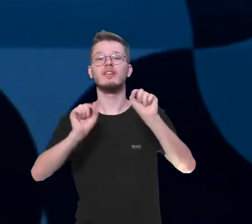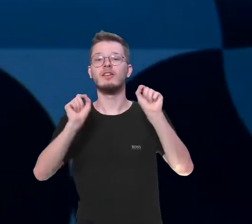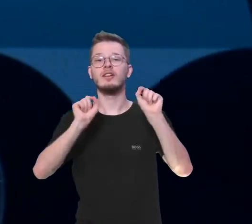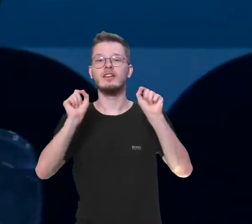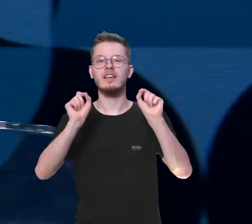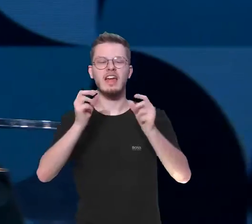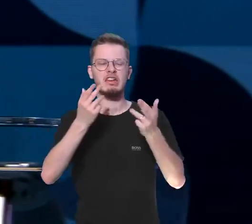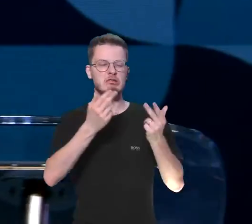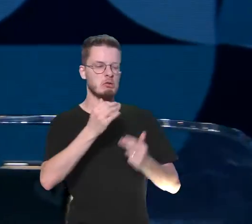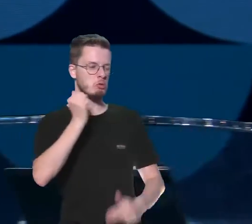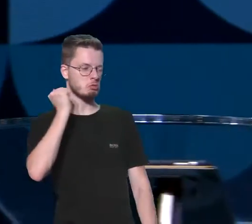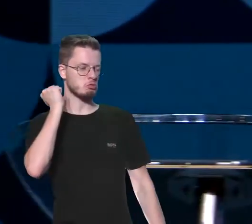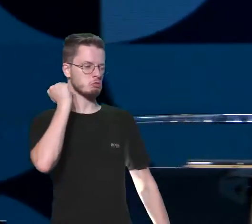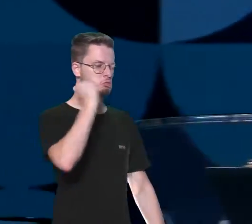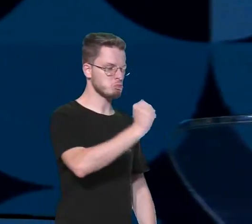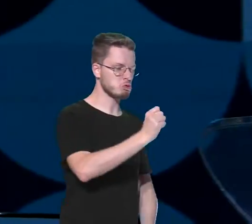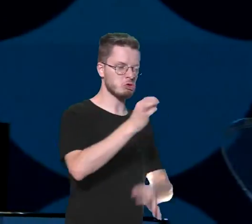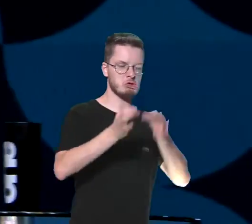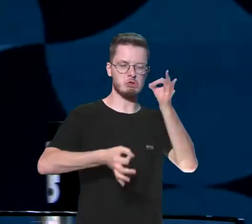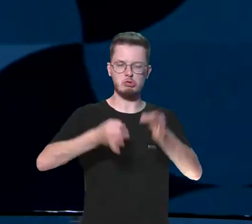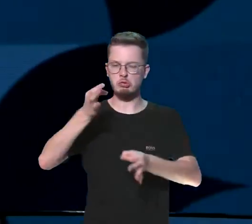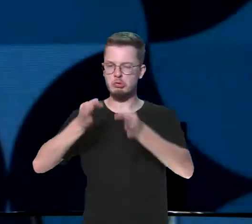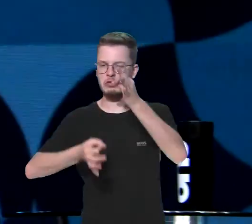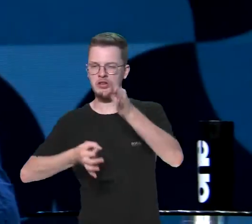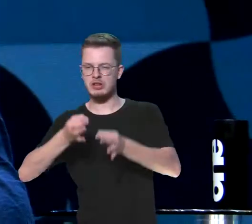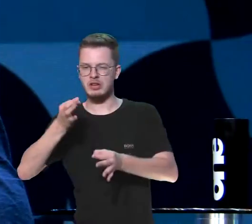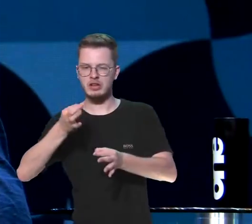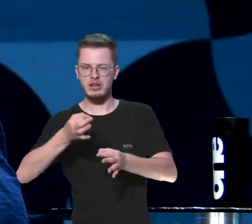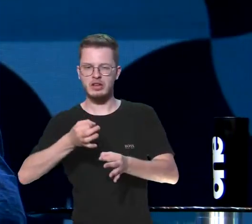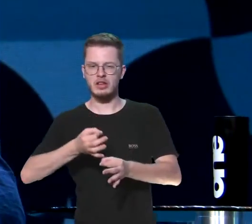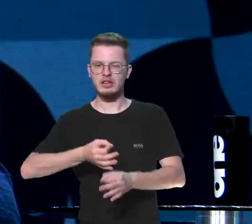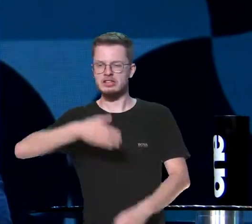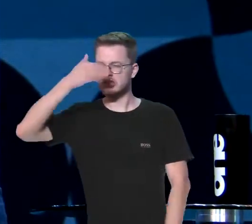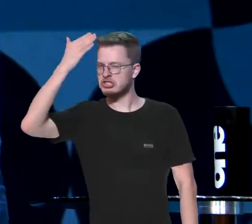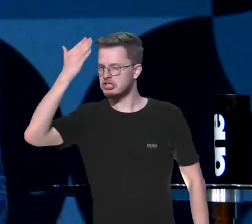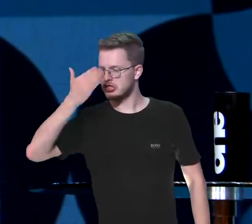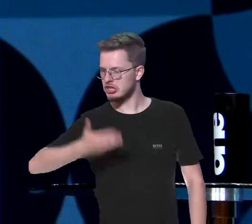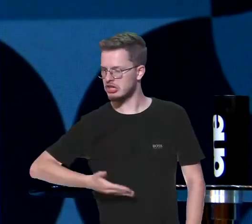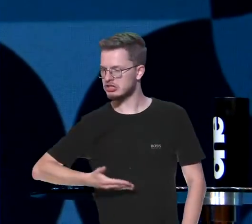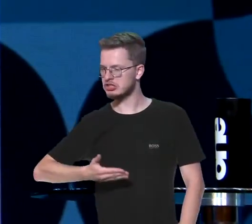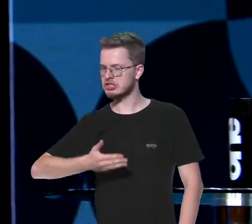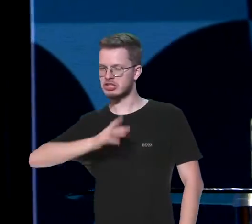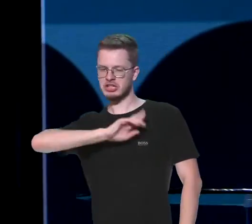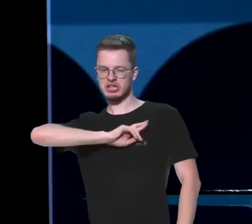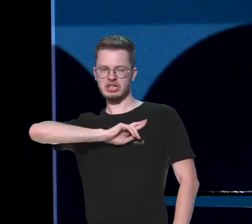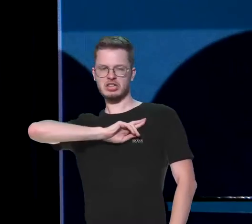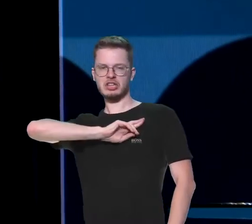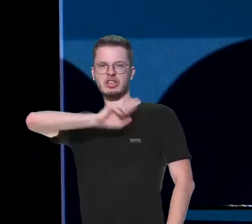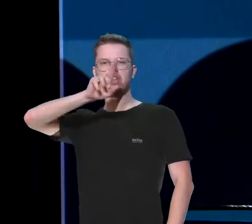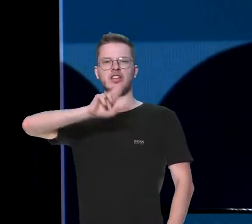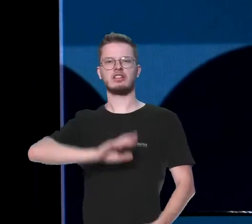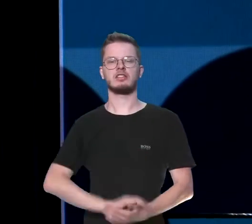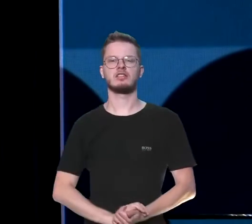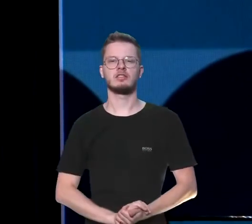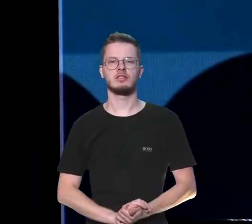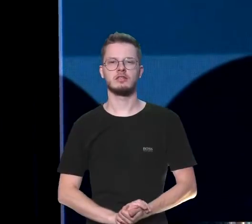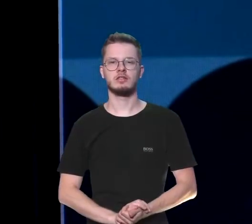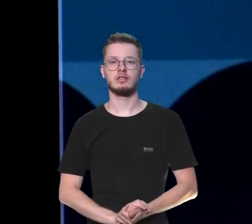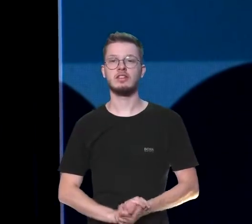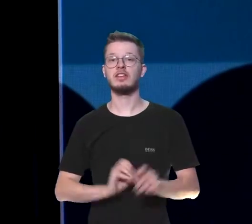comete homicídio e é julgado diante das autoridades religiosas do Sinédrio. E a pena para homicídio